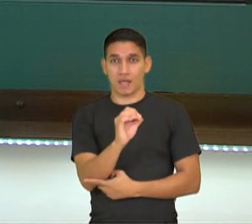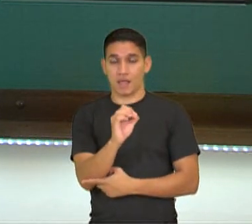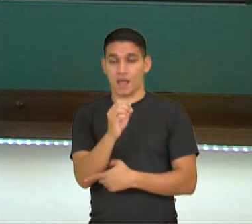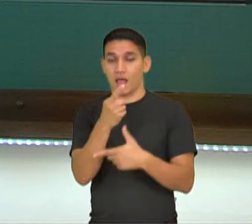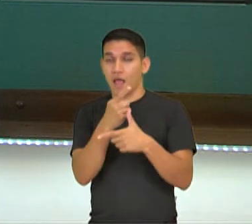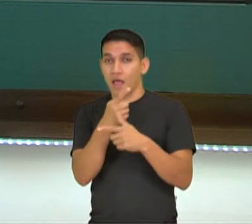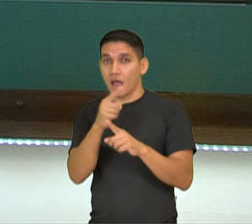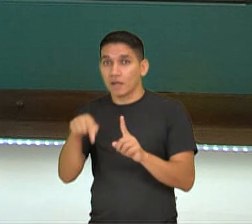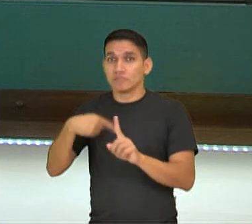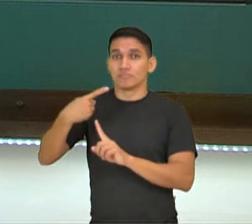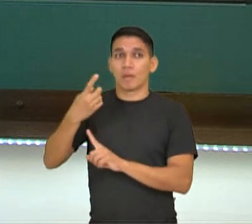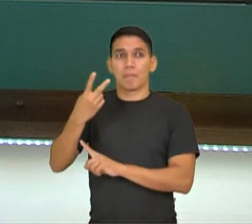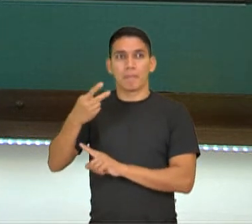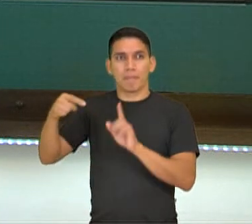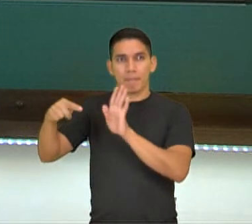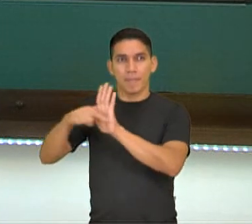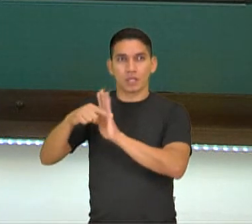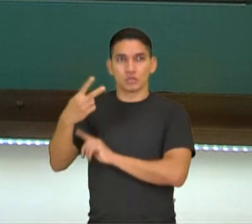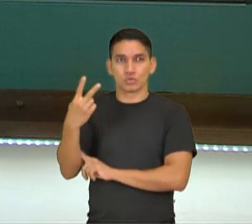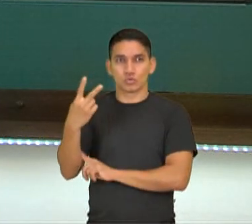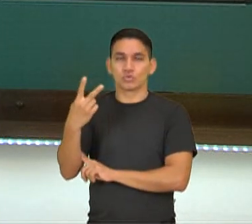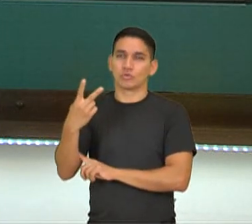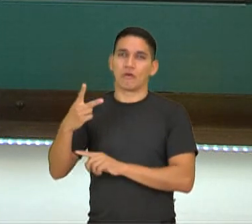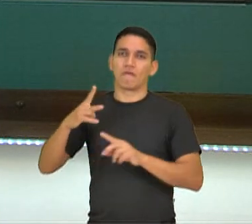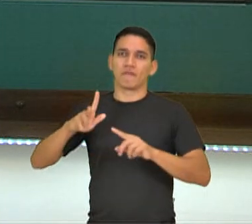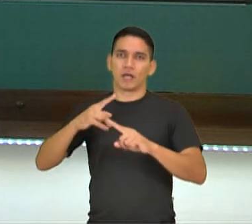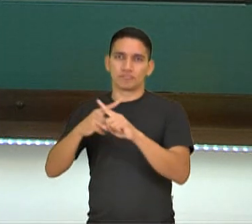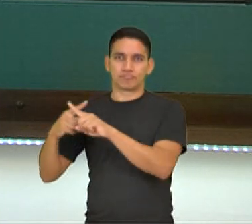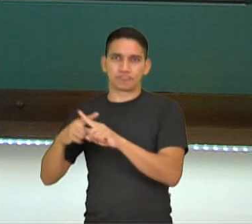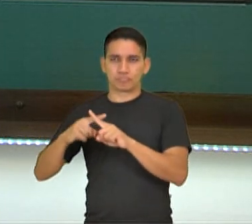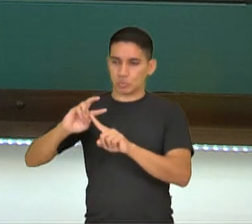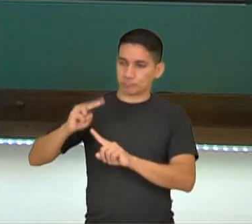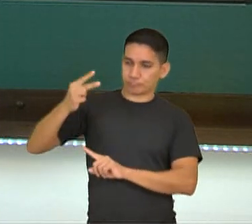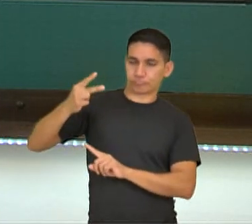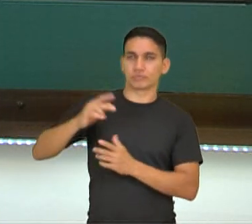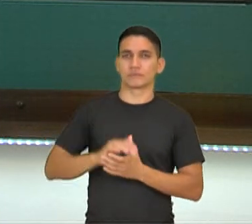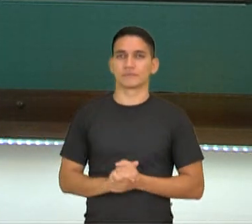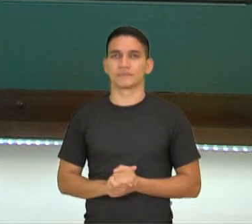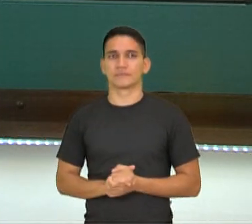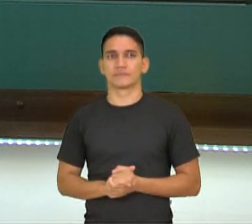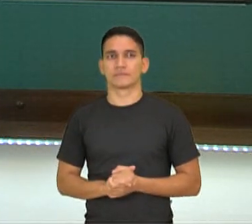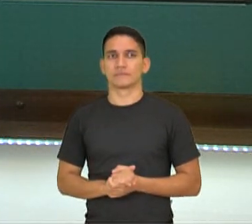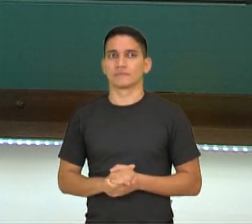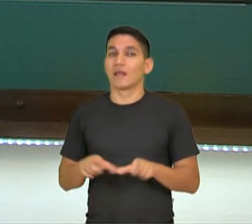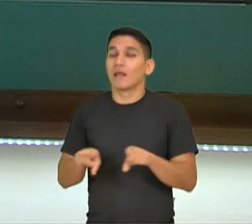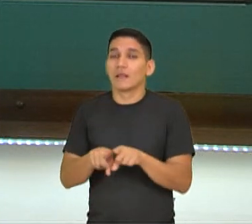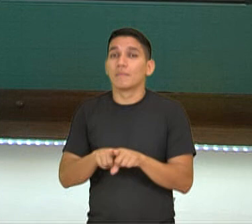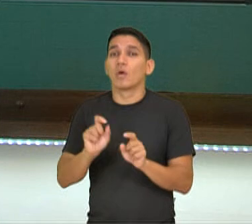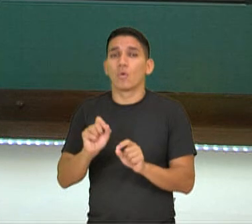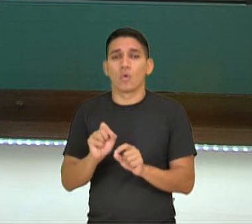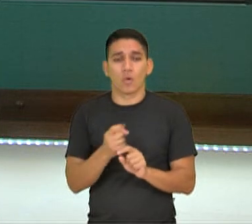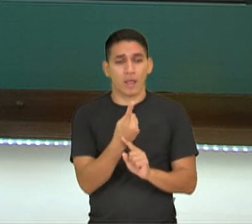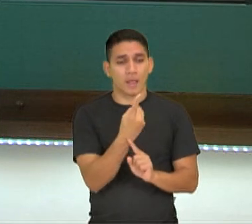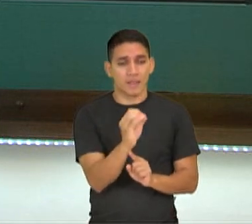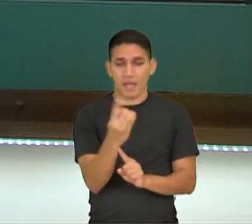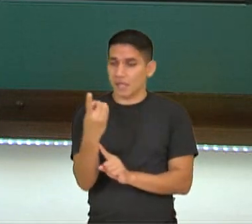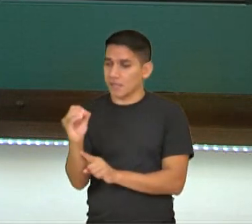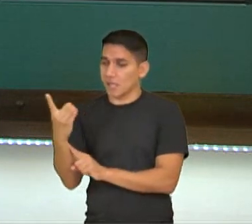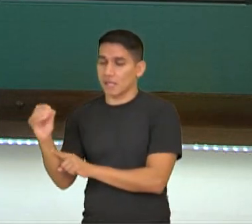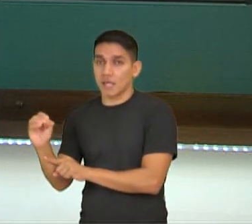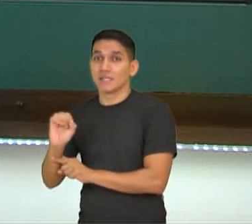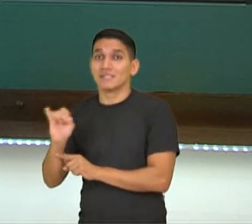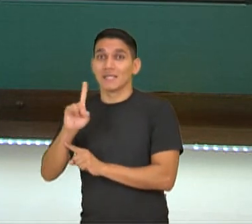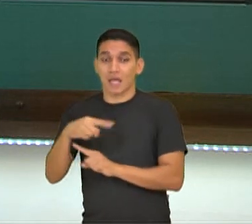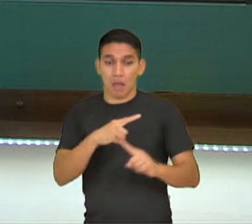multiplica os expoentes. Beleza? 10 elevado a menos 4. As potências de 10. Quem está multiplicando, a